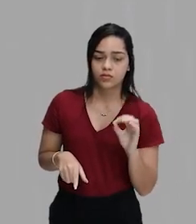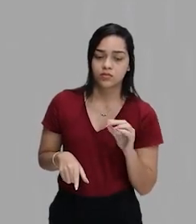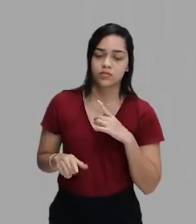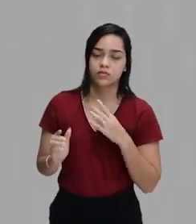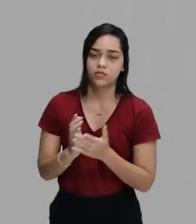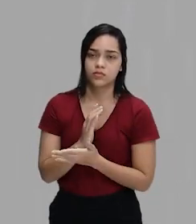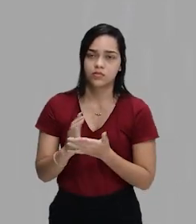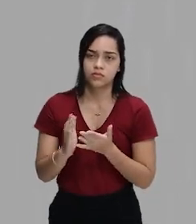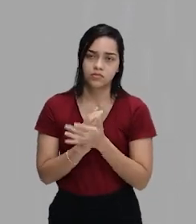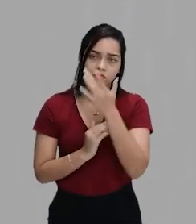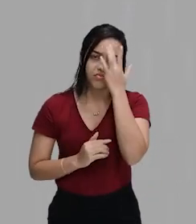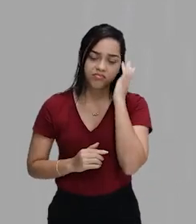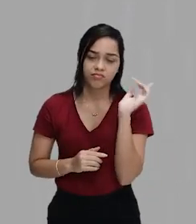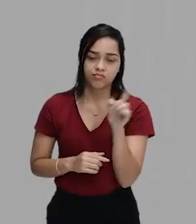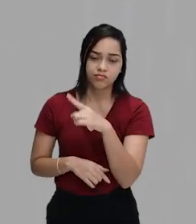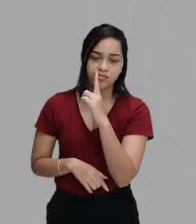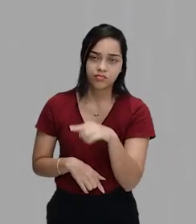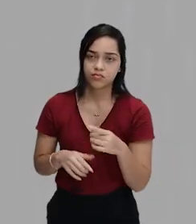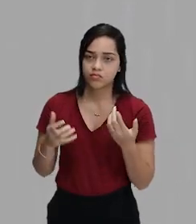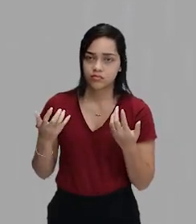alguns negacionistas, até hoje,